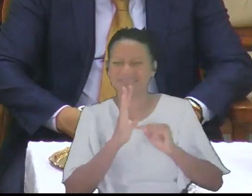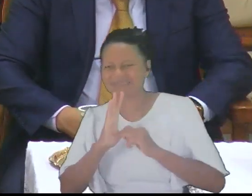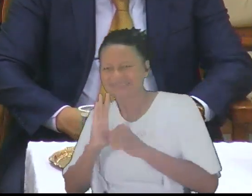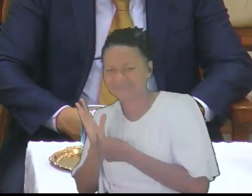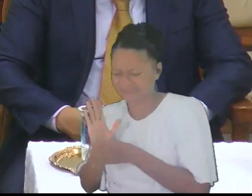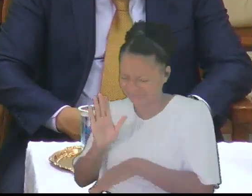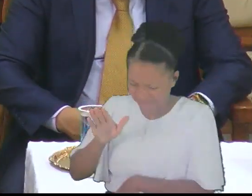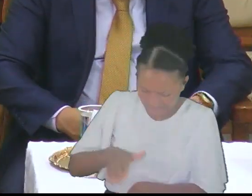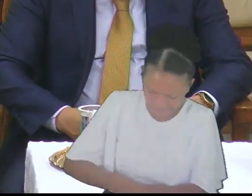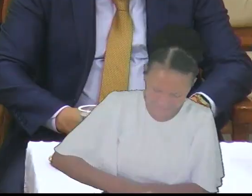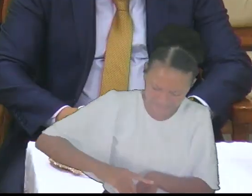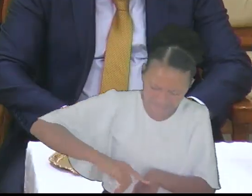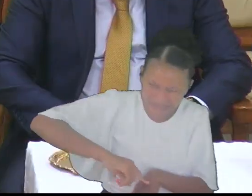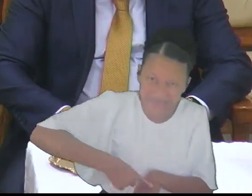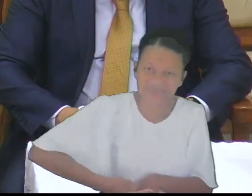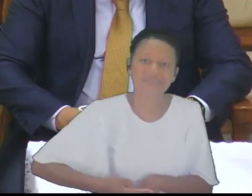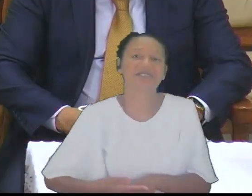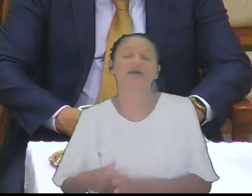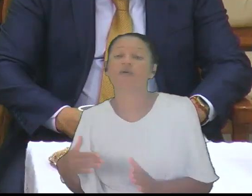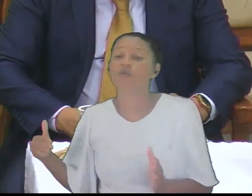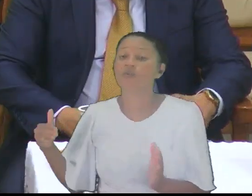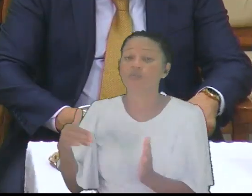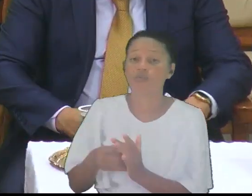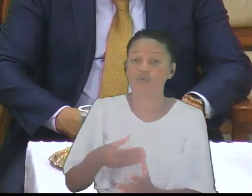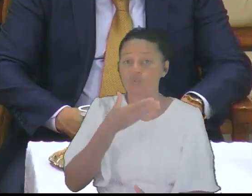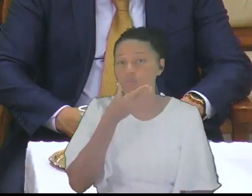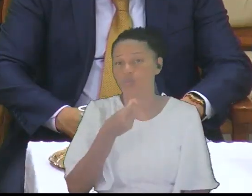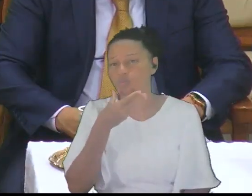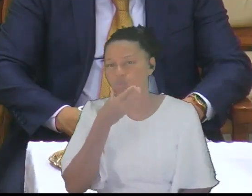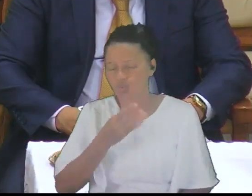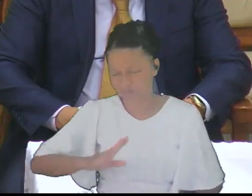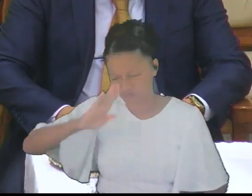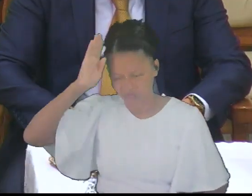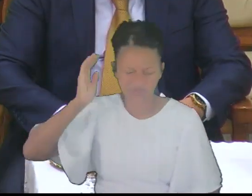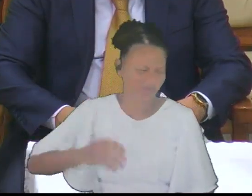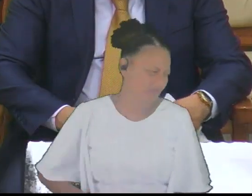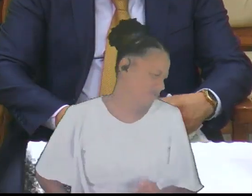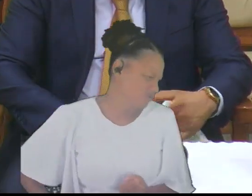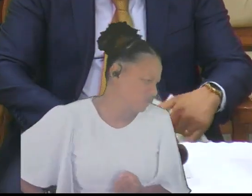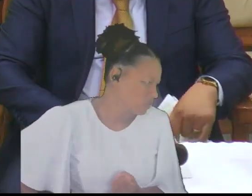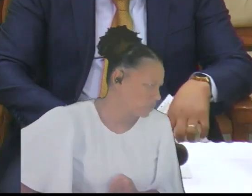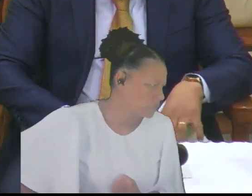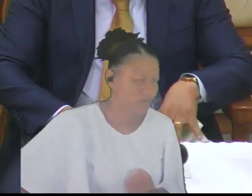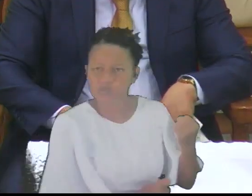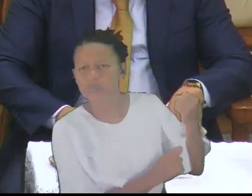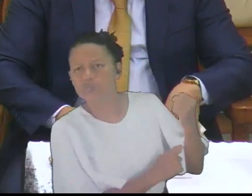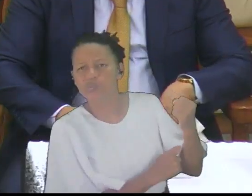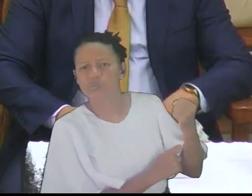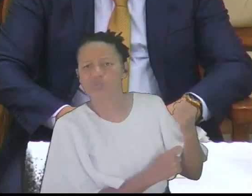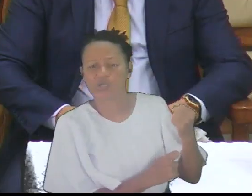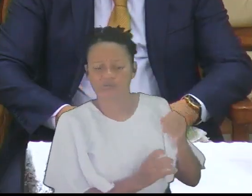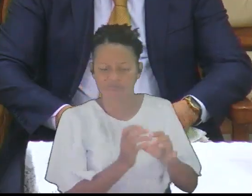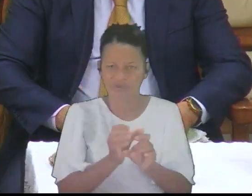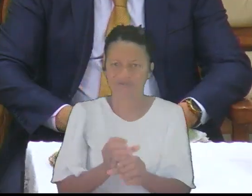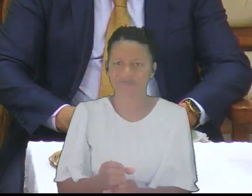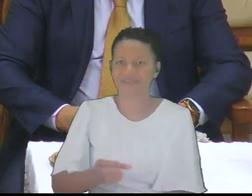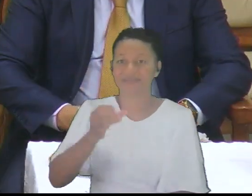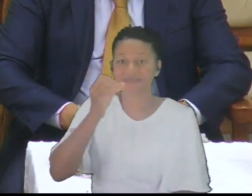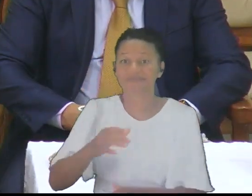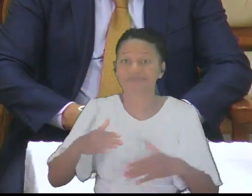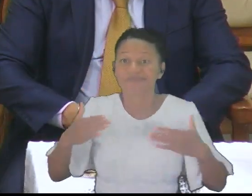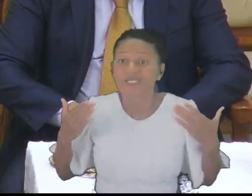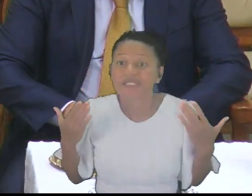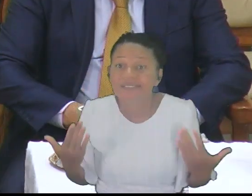furados, e por último veio o soldado romano e meteu o que no peito de Jesus, irmão? Uma lança. Então